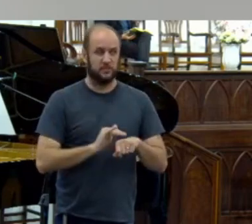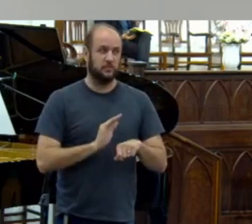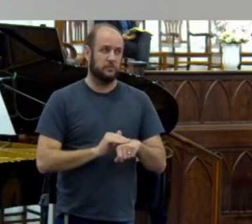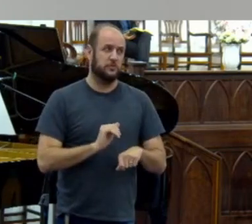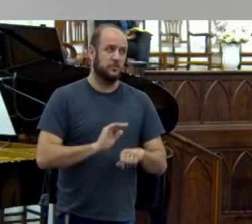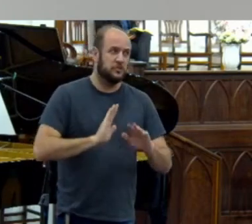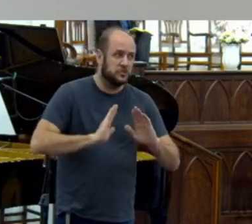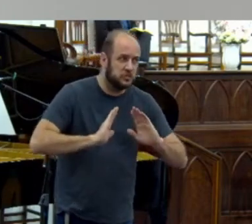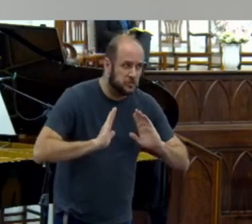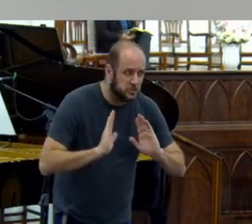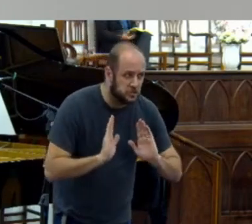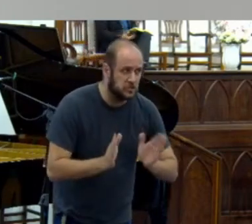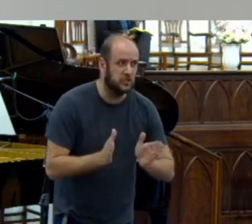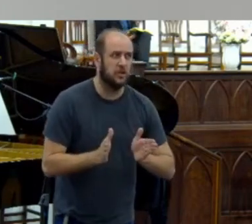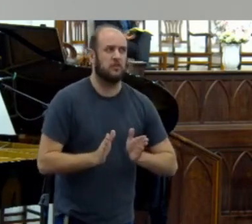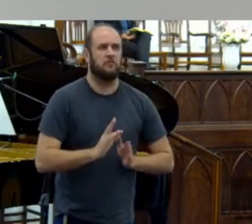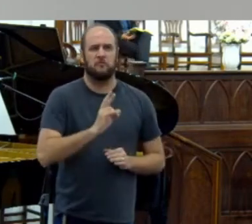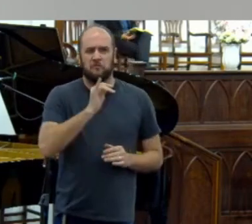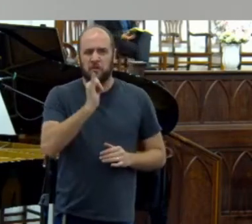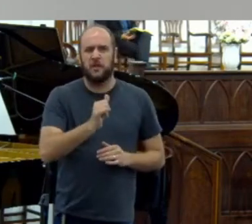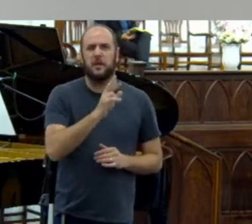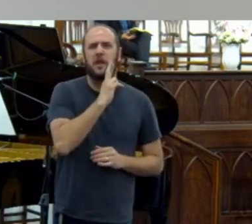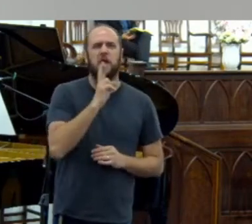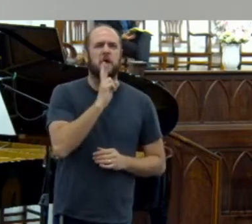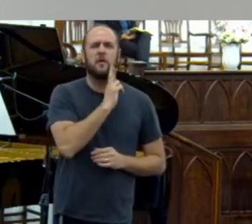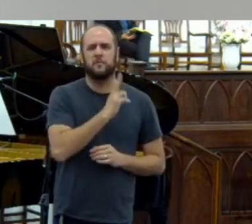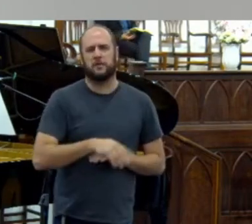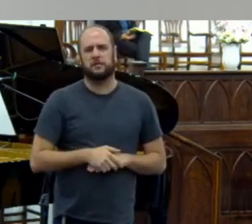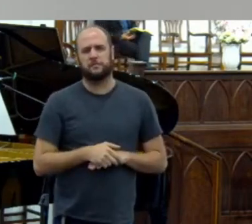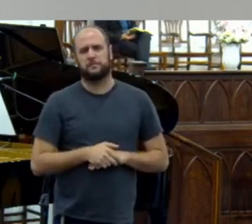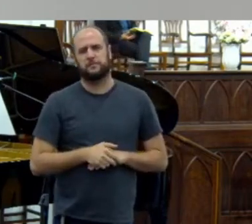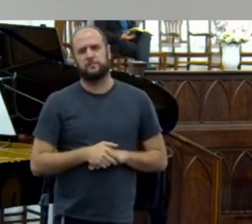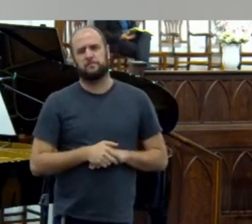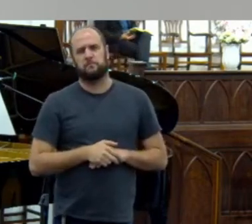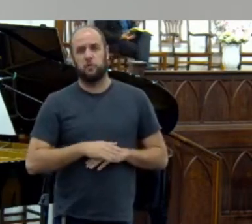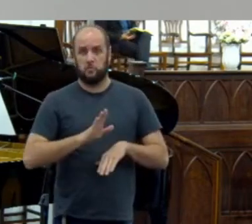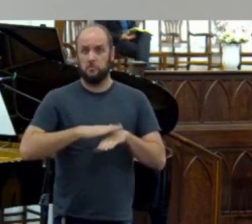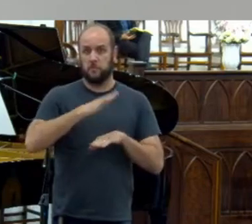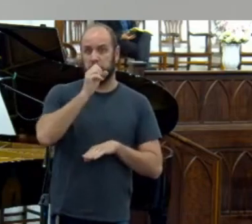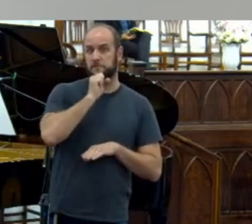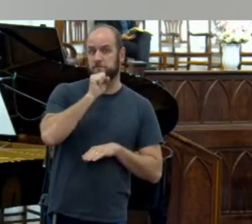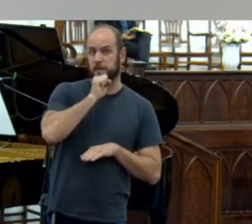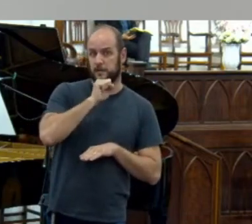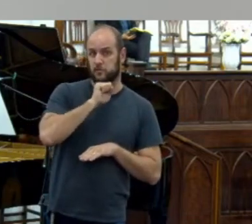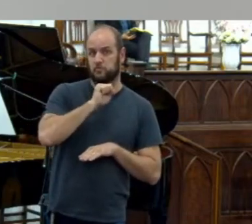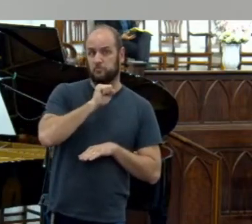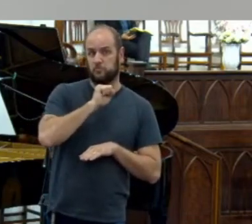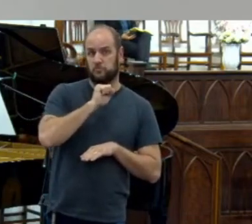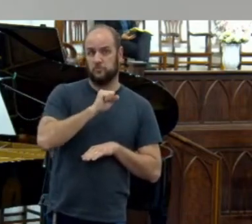já fora dito a Rebeca: o mais velho, o